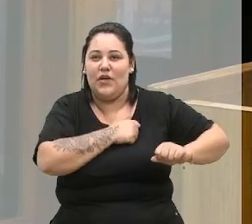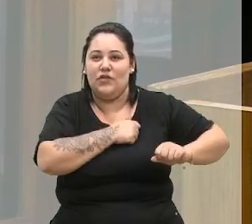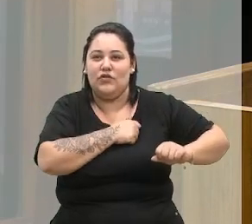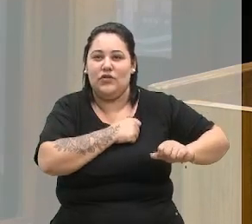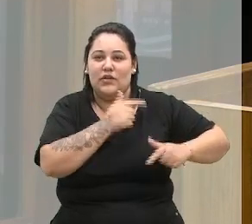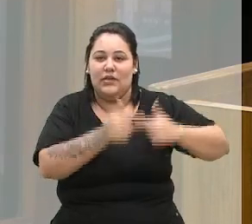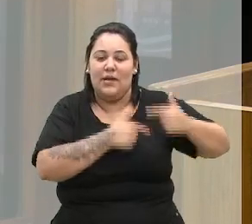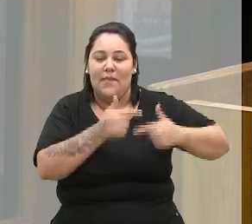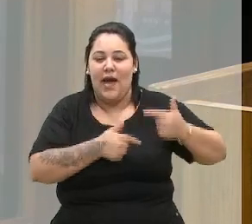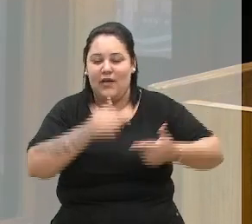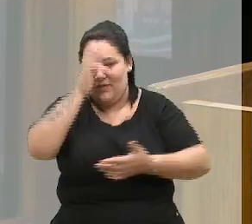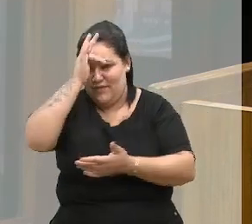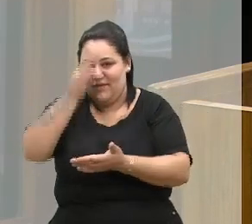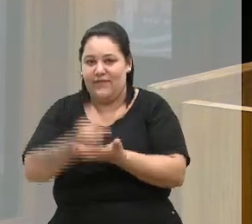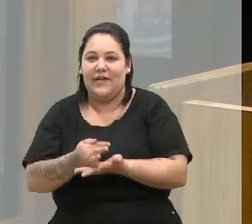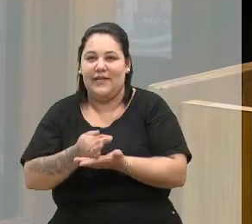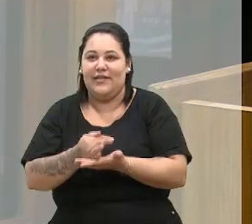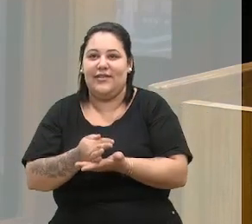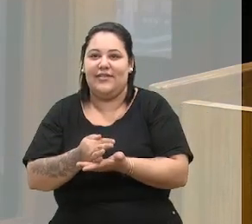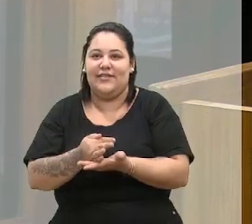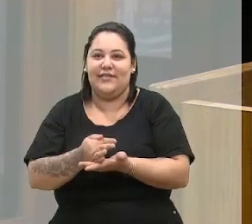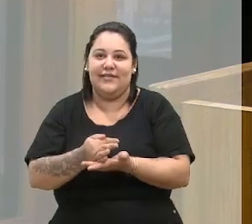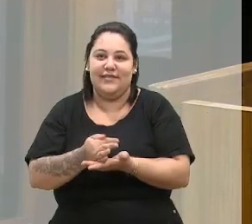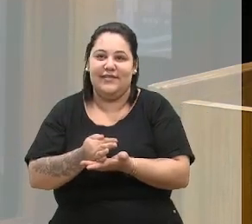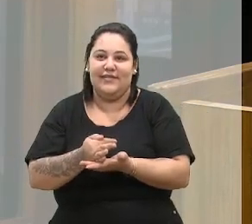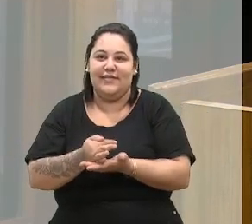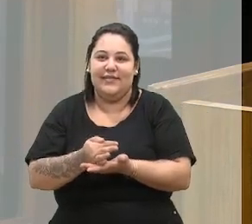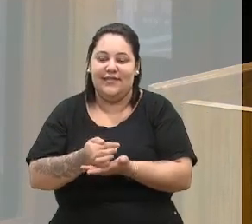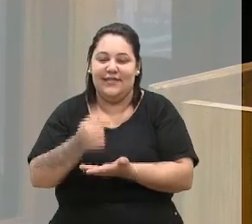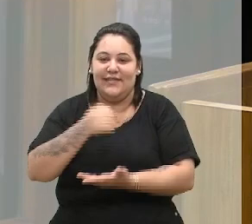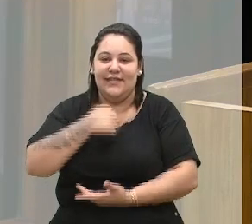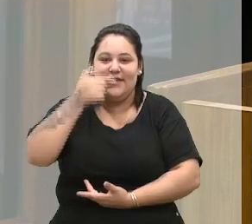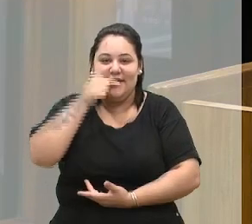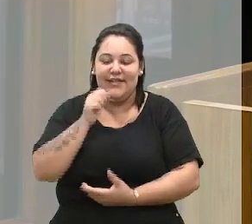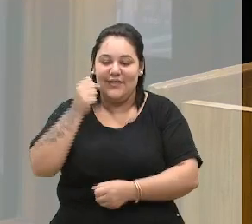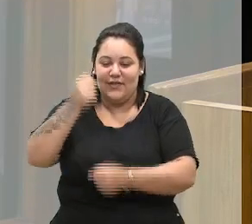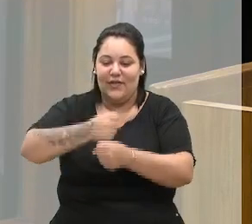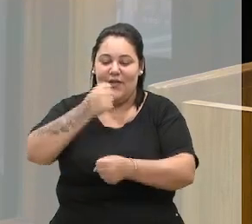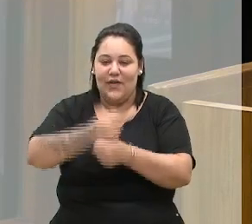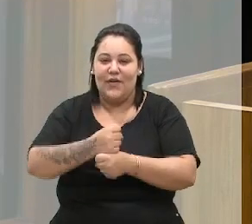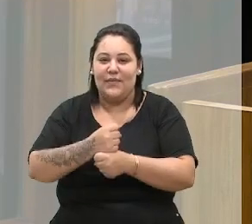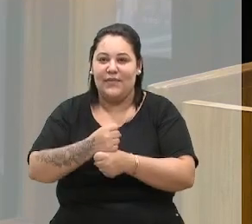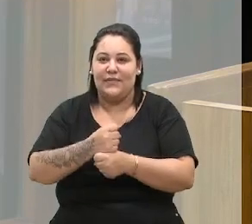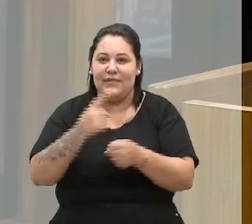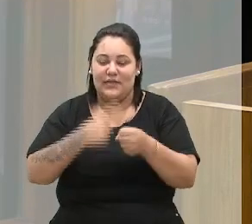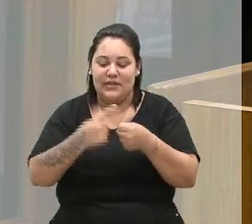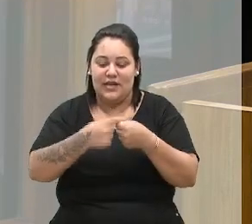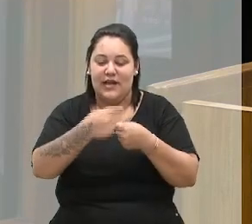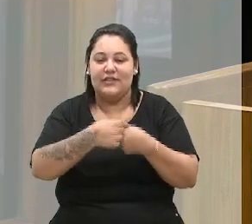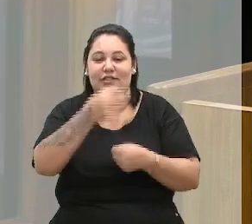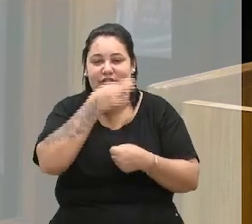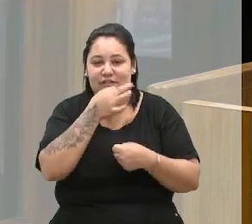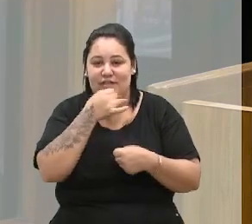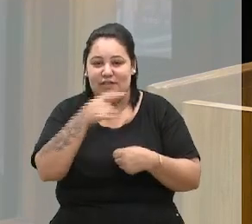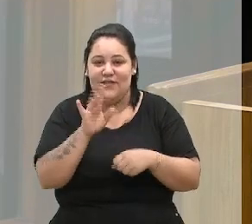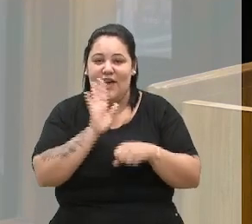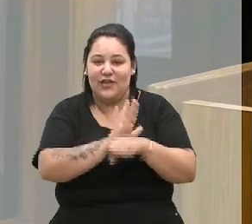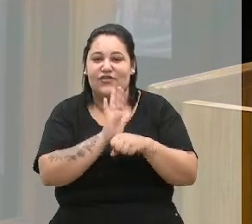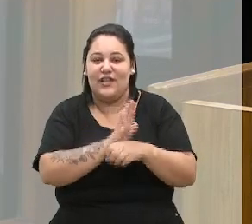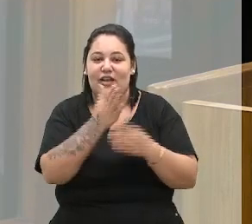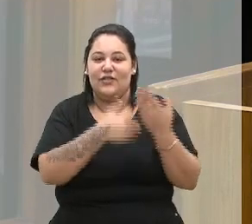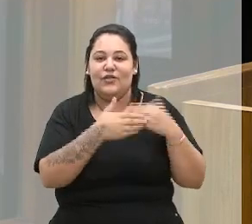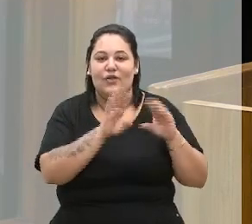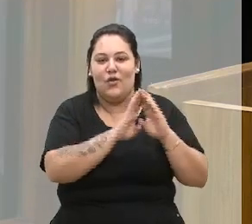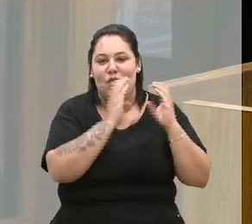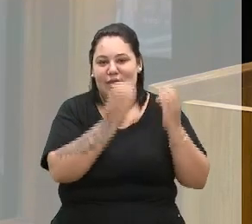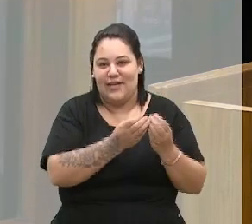trabalho e fé. E a gente está conseguindo obras para a cidade de Caxias do Sul, que vai ajudar aí toda a comunidade de Caxias